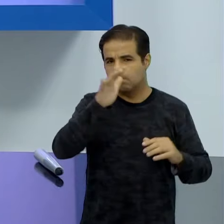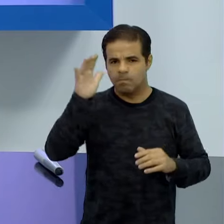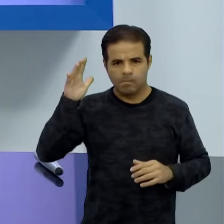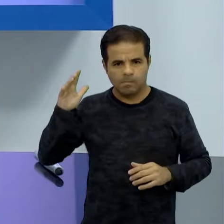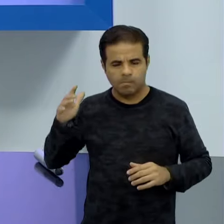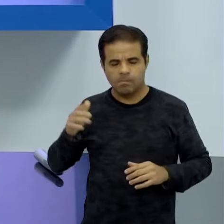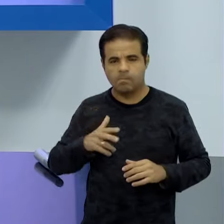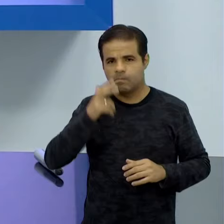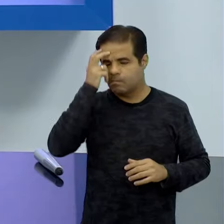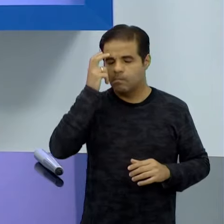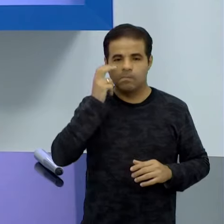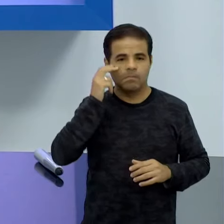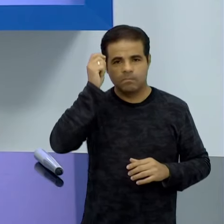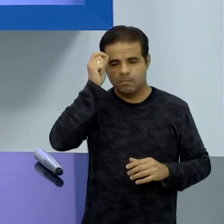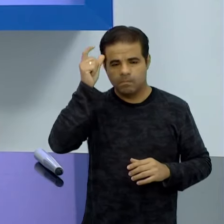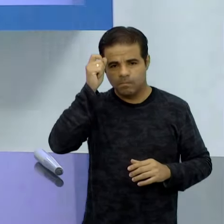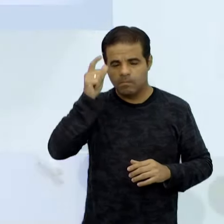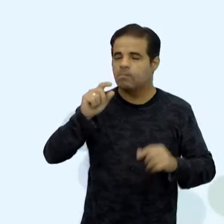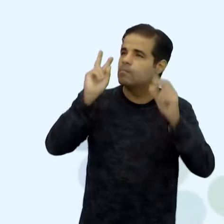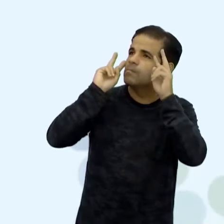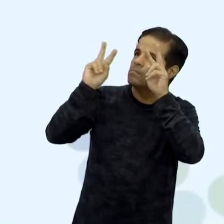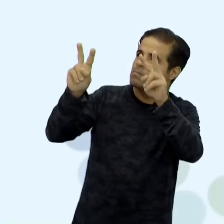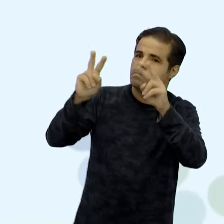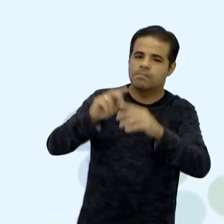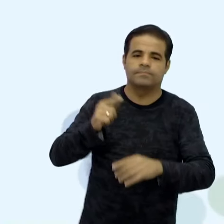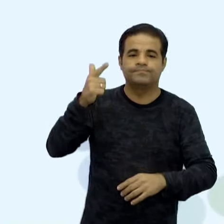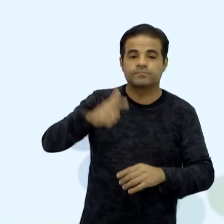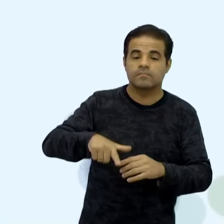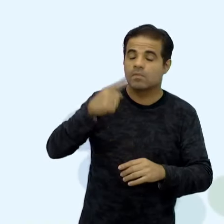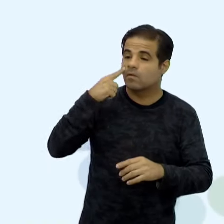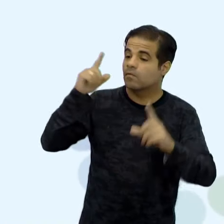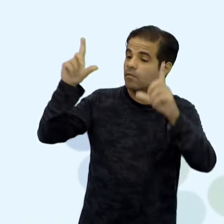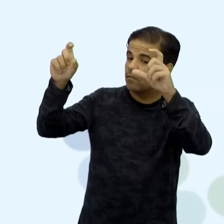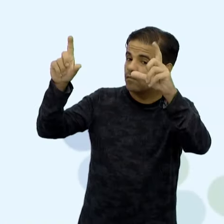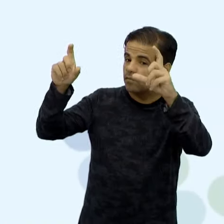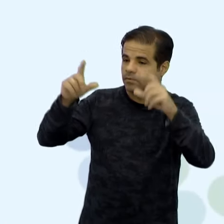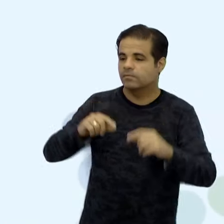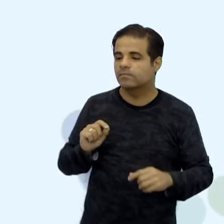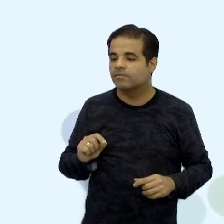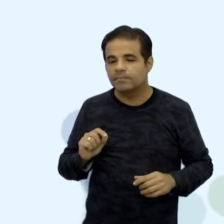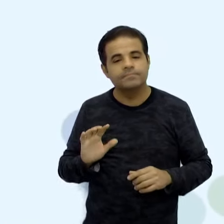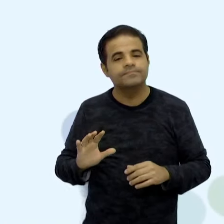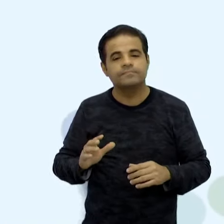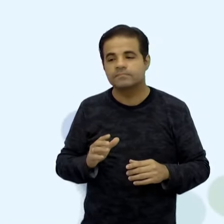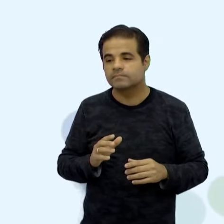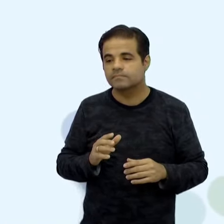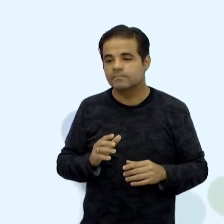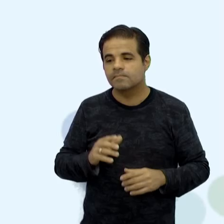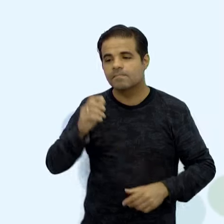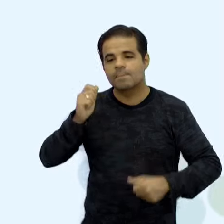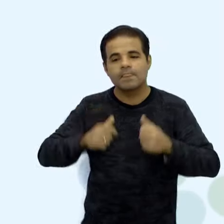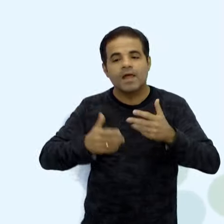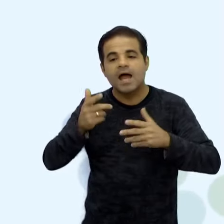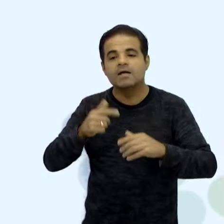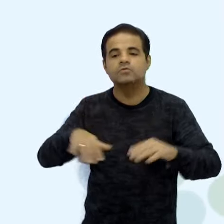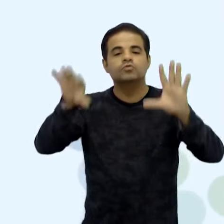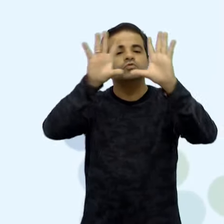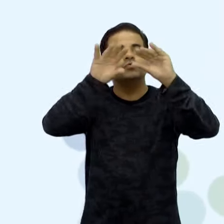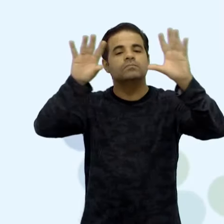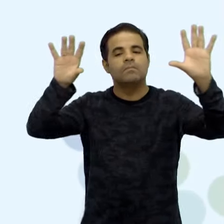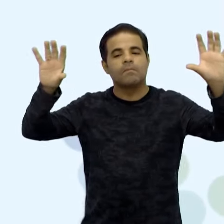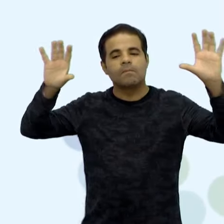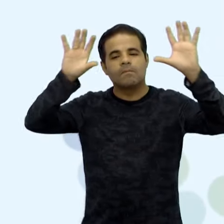paisagem cultural. Vamos olhar na tela mais uma imagem. Olha lá. Então, a nuvenzinha